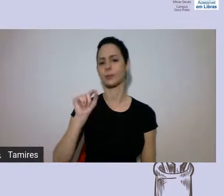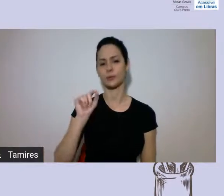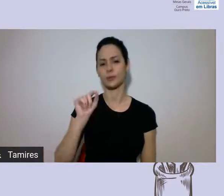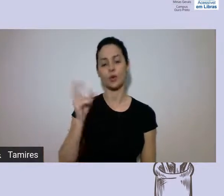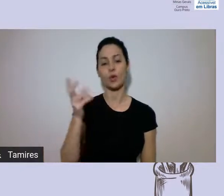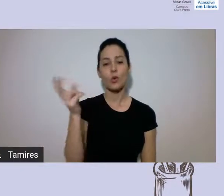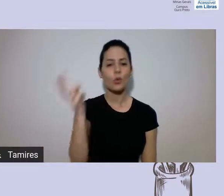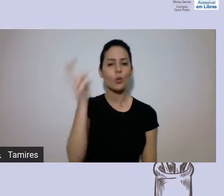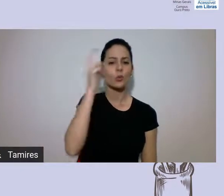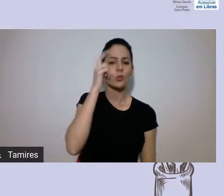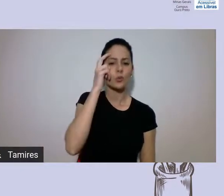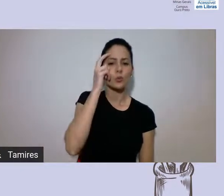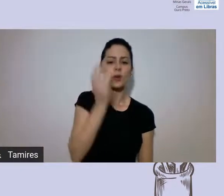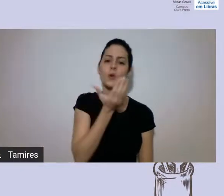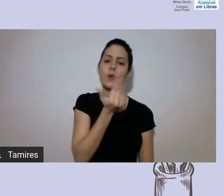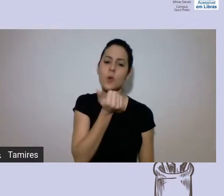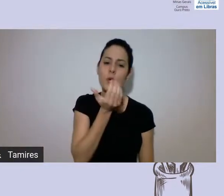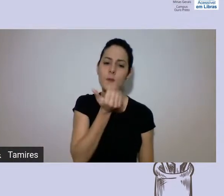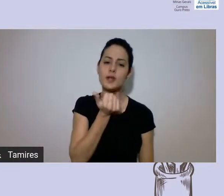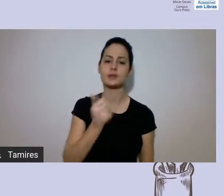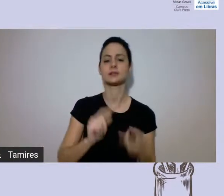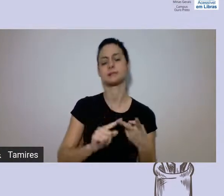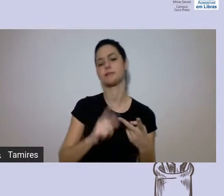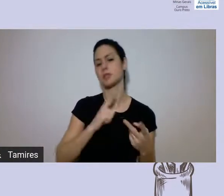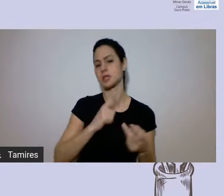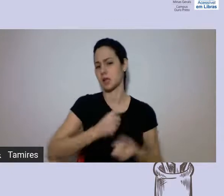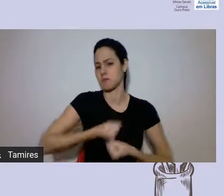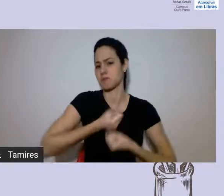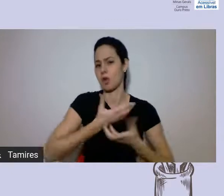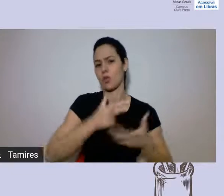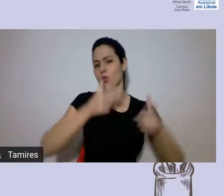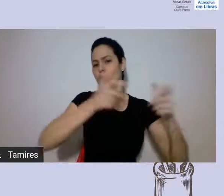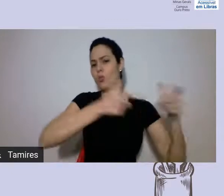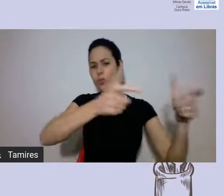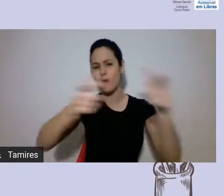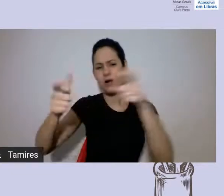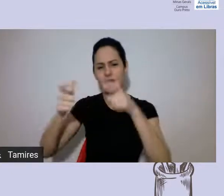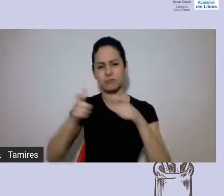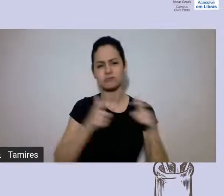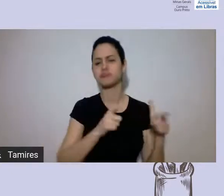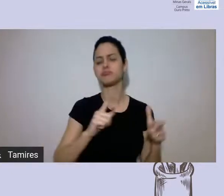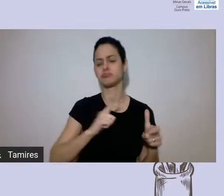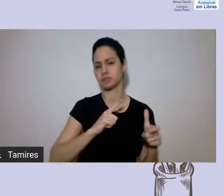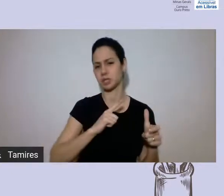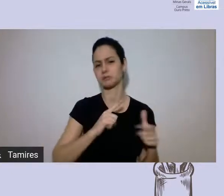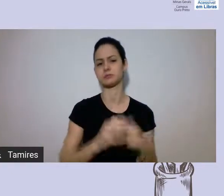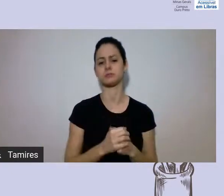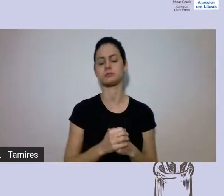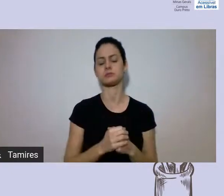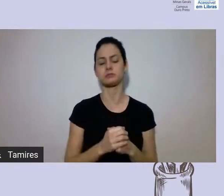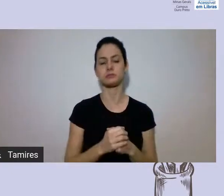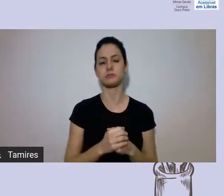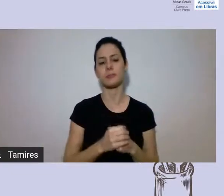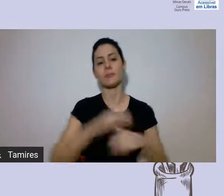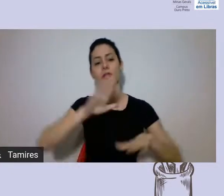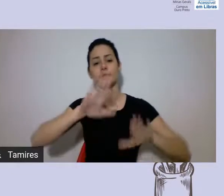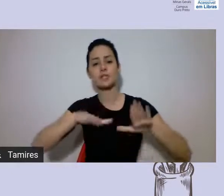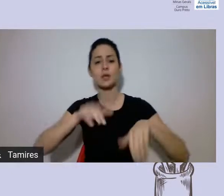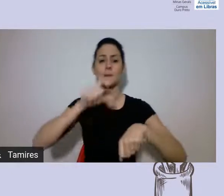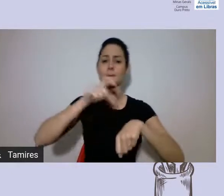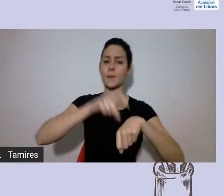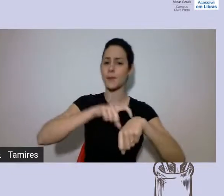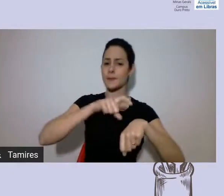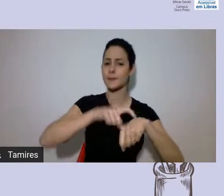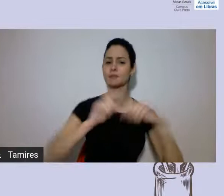culturas alimentares que se manifestam em vários locais, tá? E em momentos relacionados